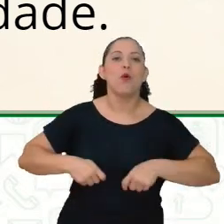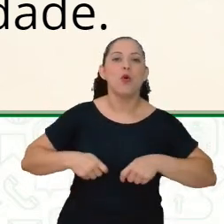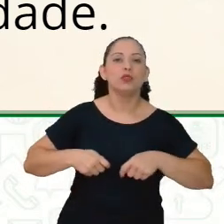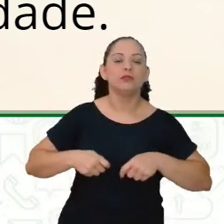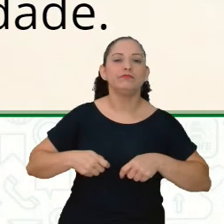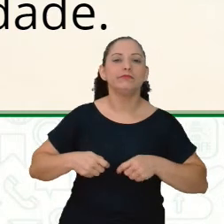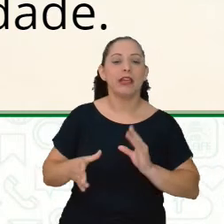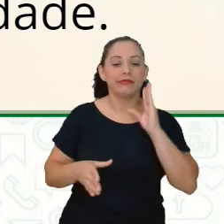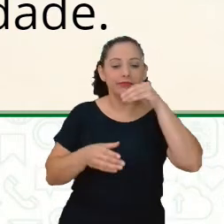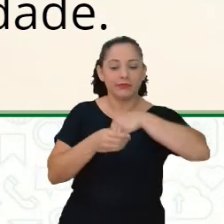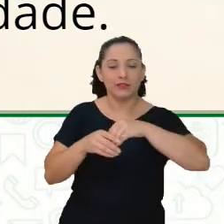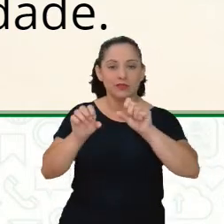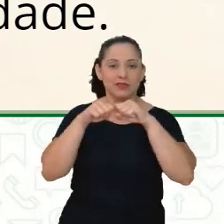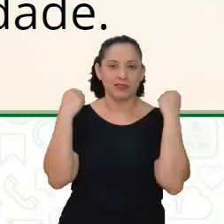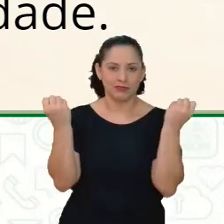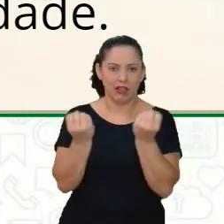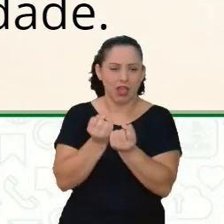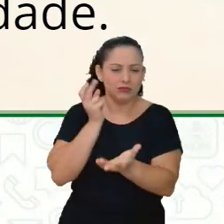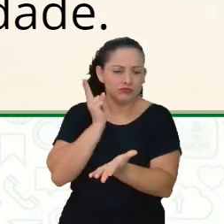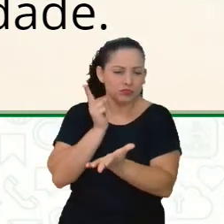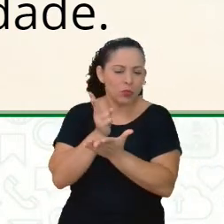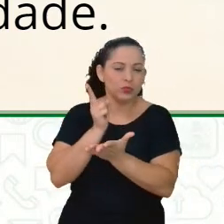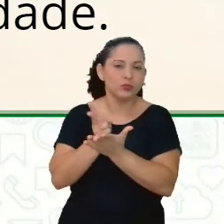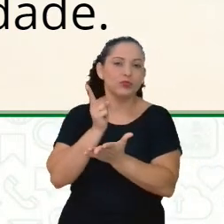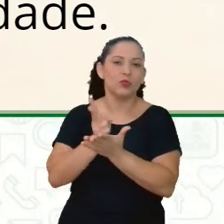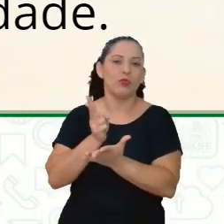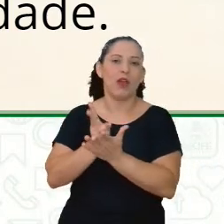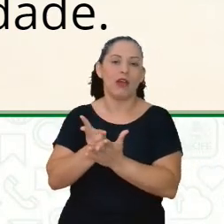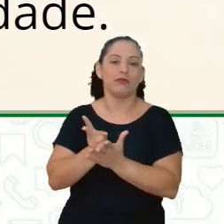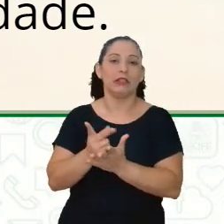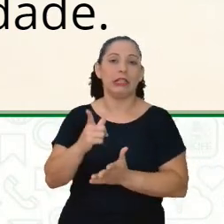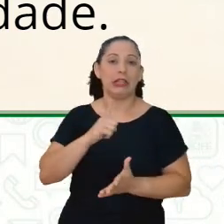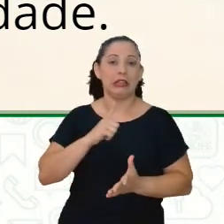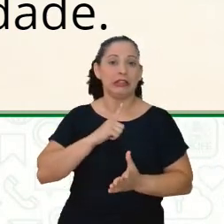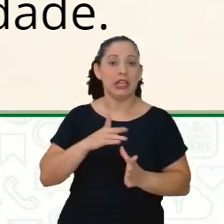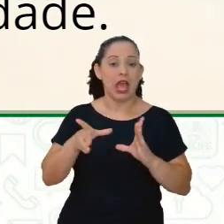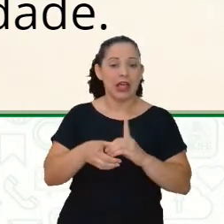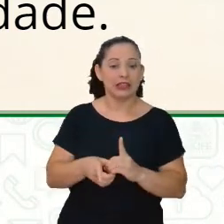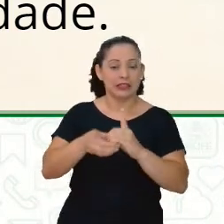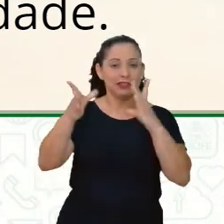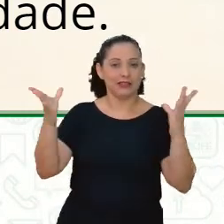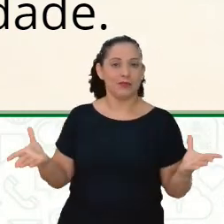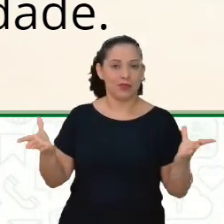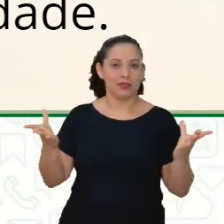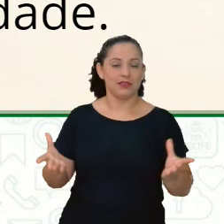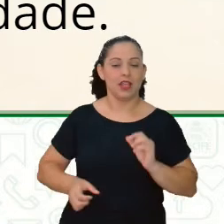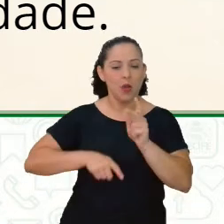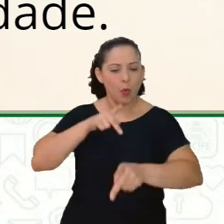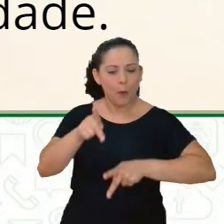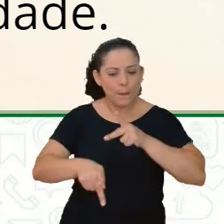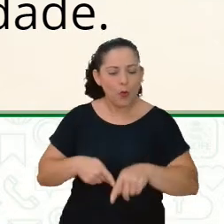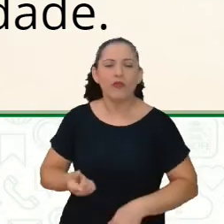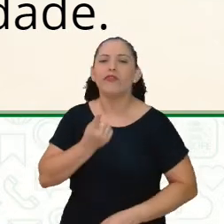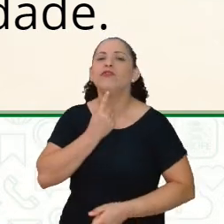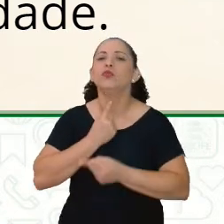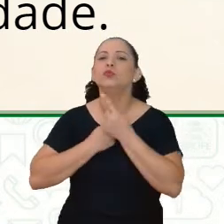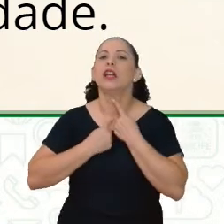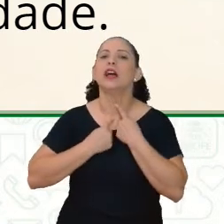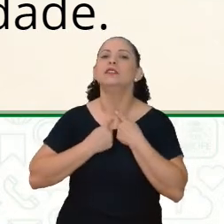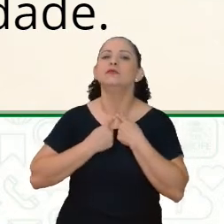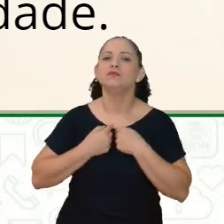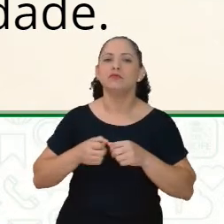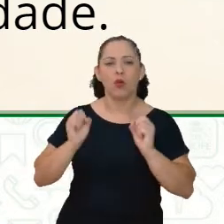prevalecer numa sociedade democrática é o seu desejo. Soberania é você